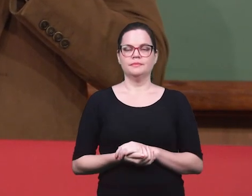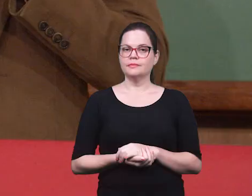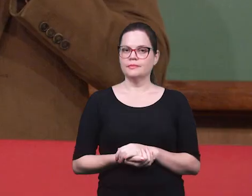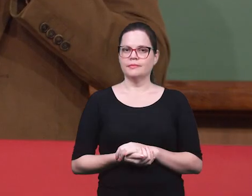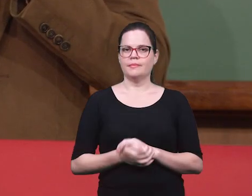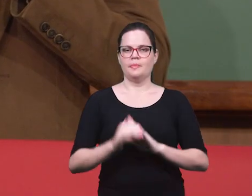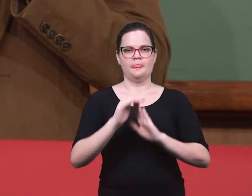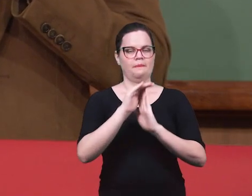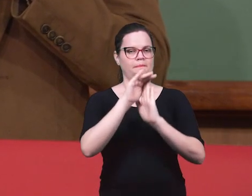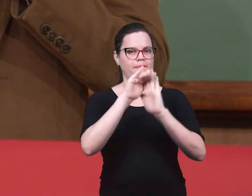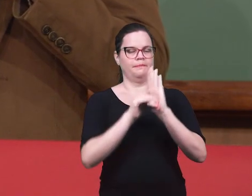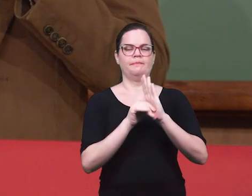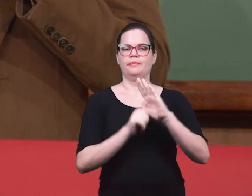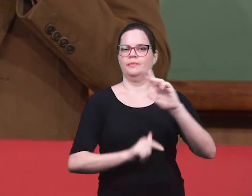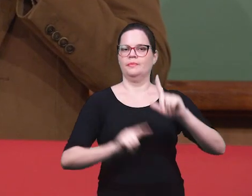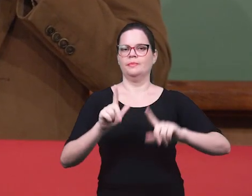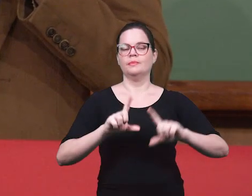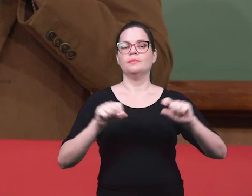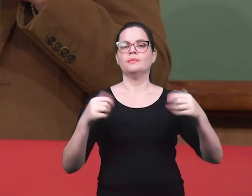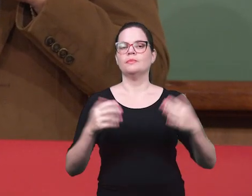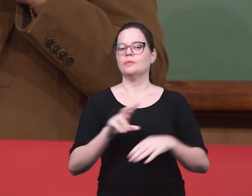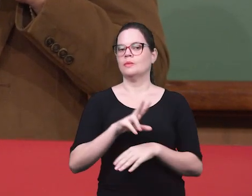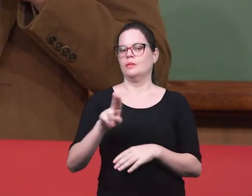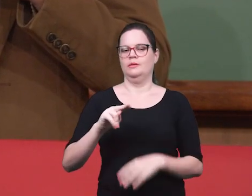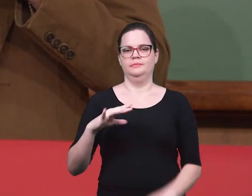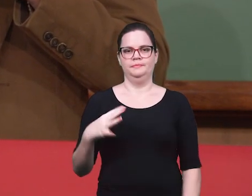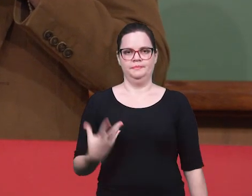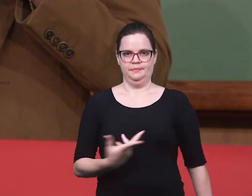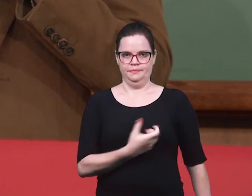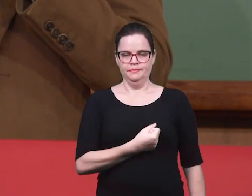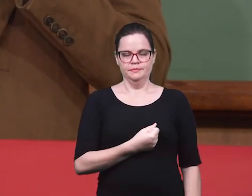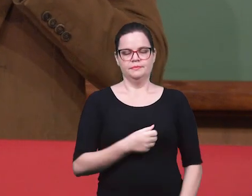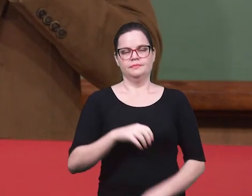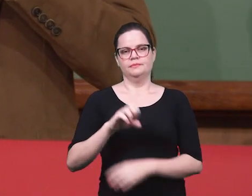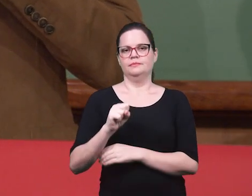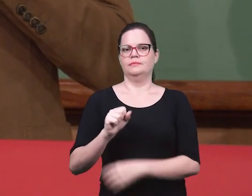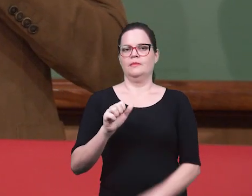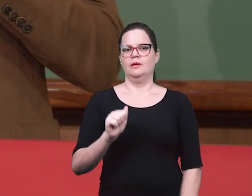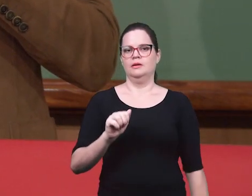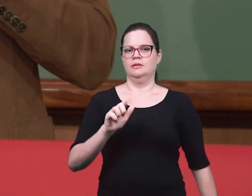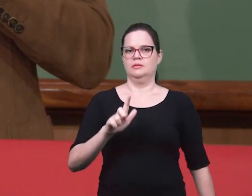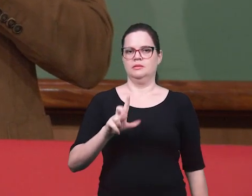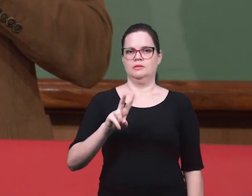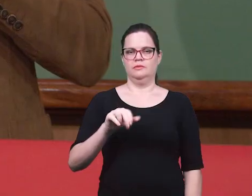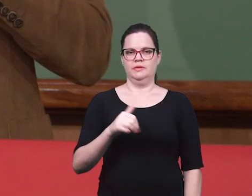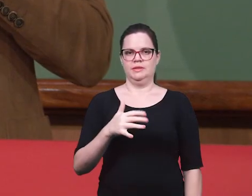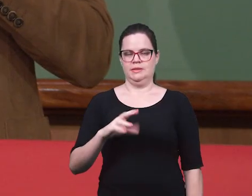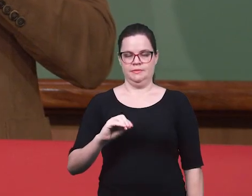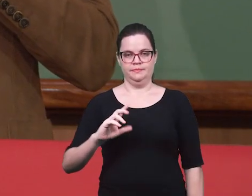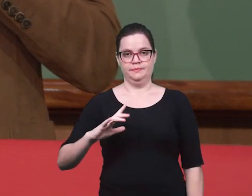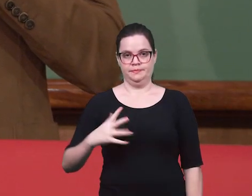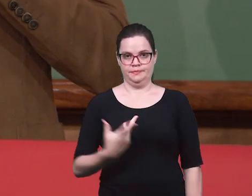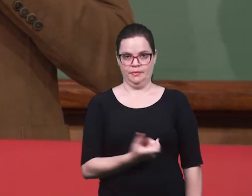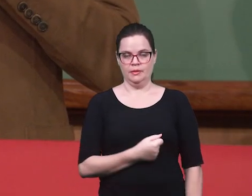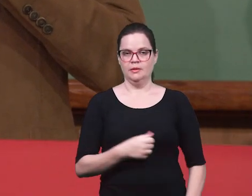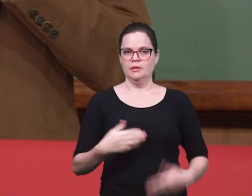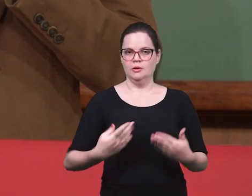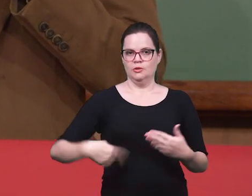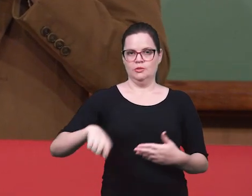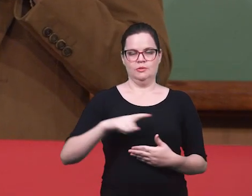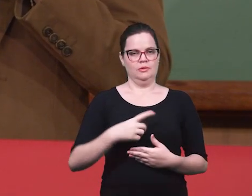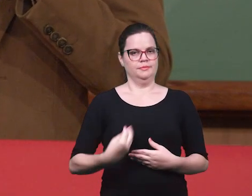O programa chamado Salvação. Nós estamos aqui no Manaim Domingos Martins, onde